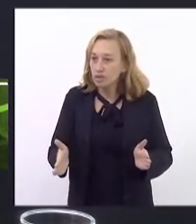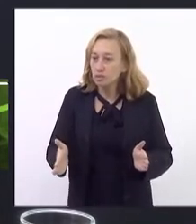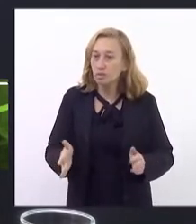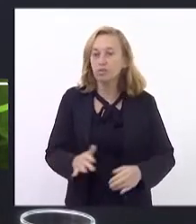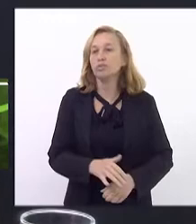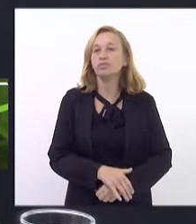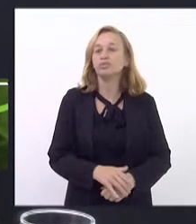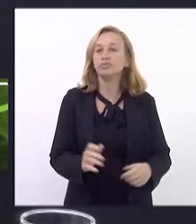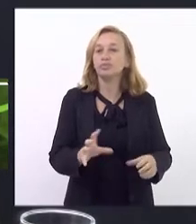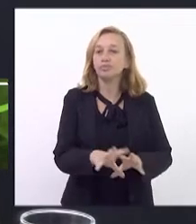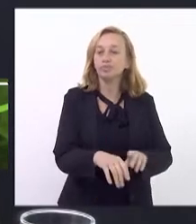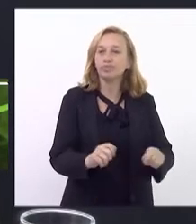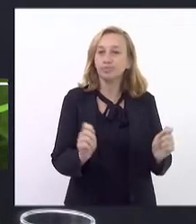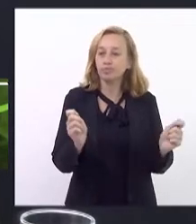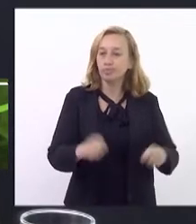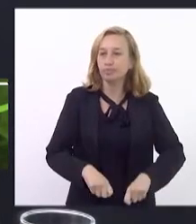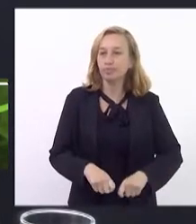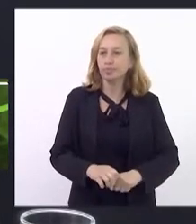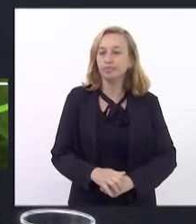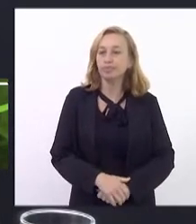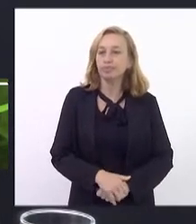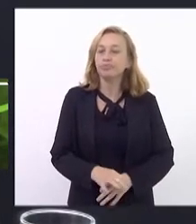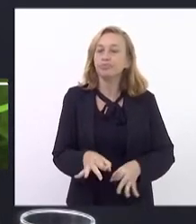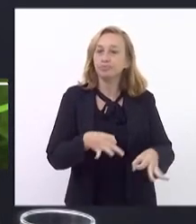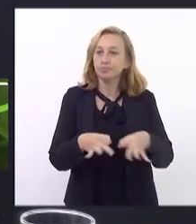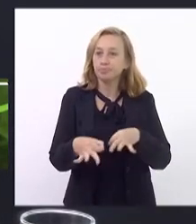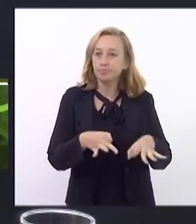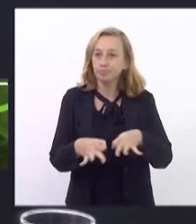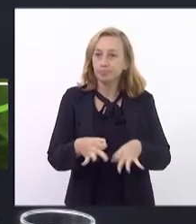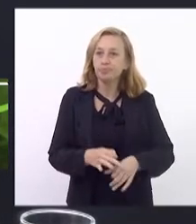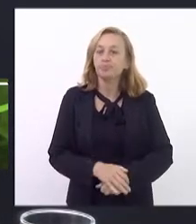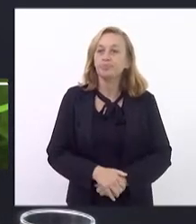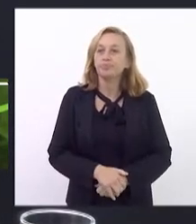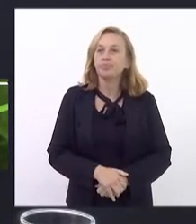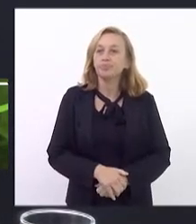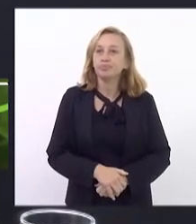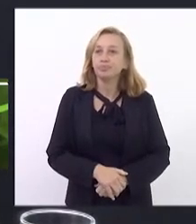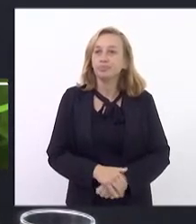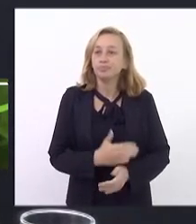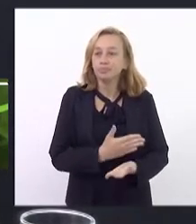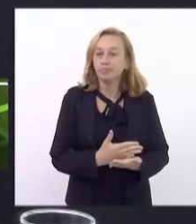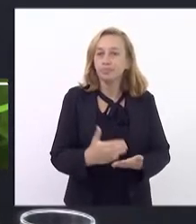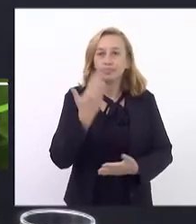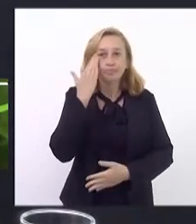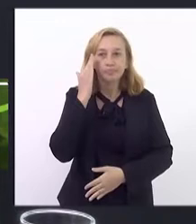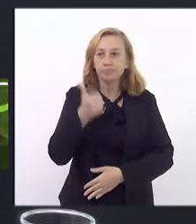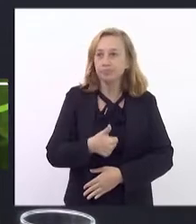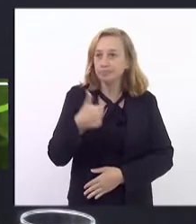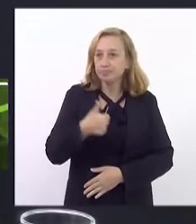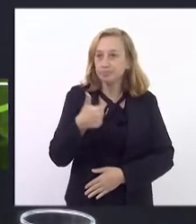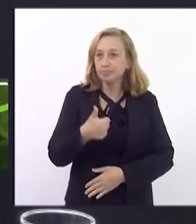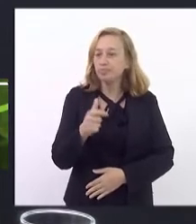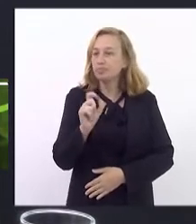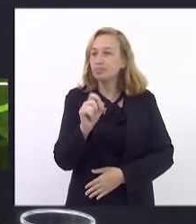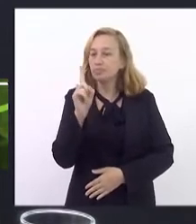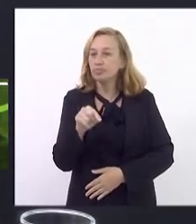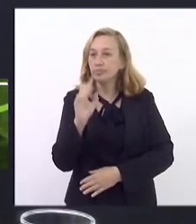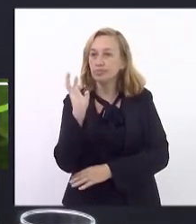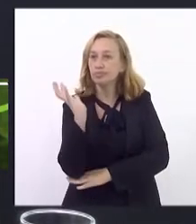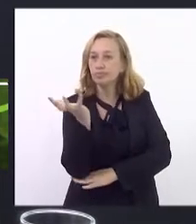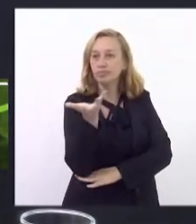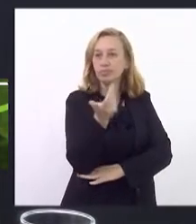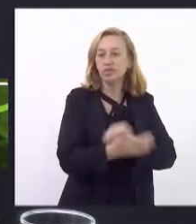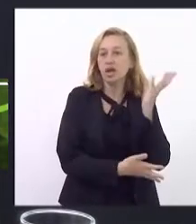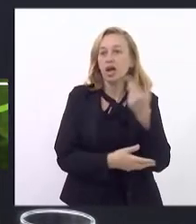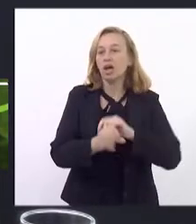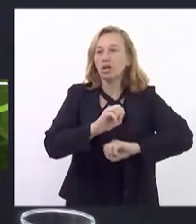de capacitação, ciclo de preparo. E ele vai começar a entender, primeiro, sobre o que é meio ambiente, sobre o que